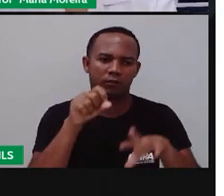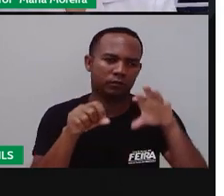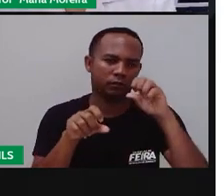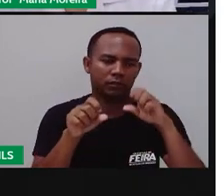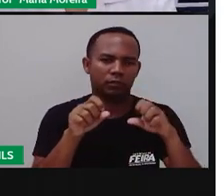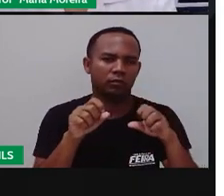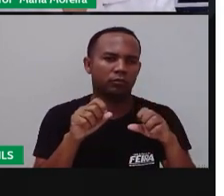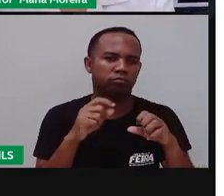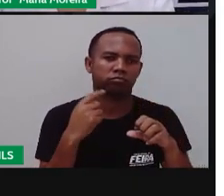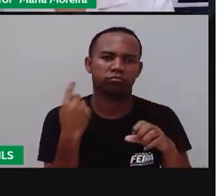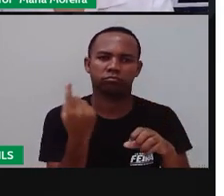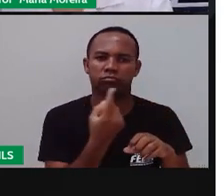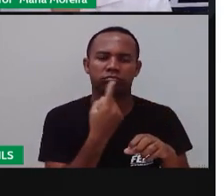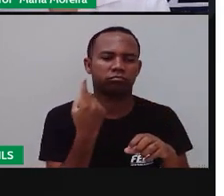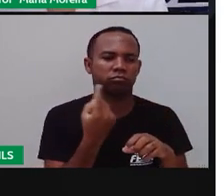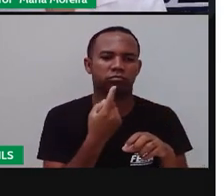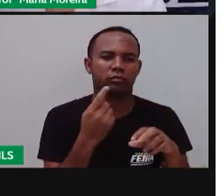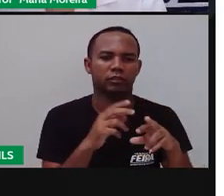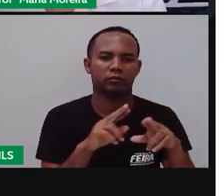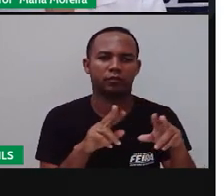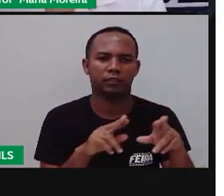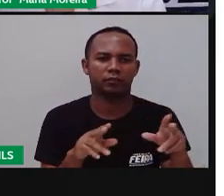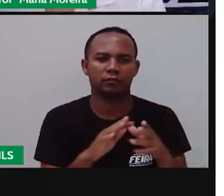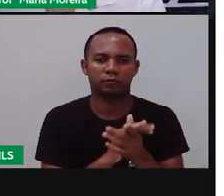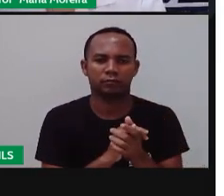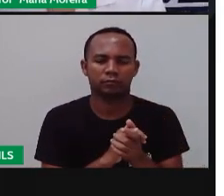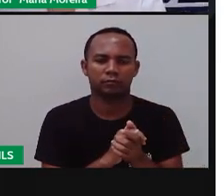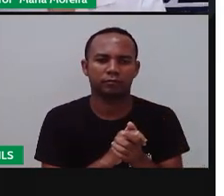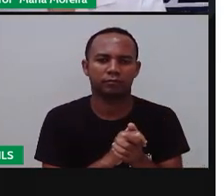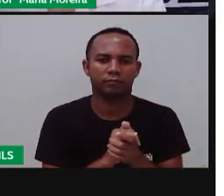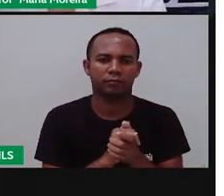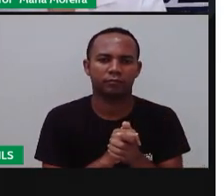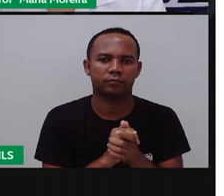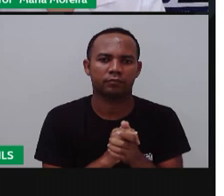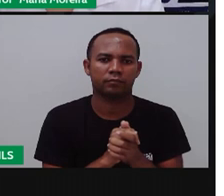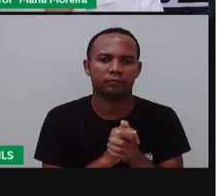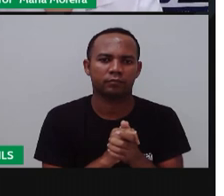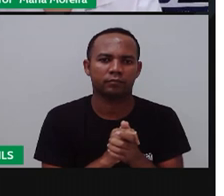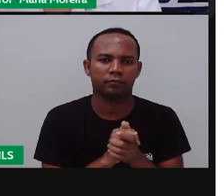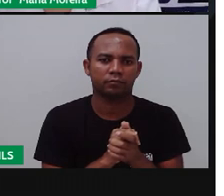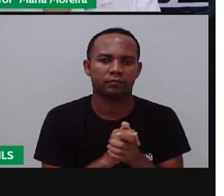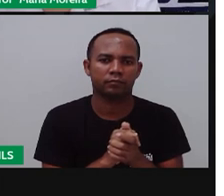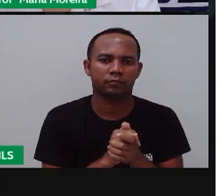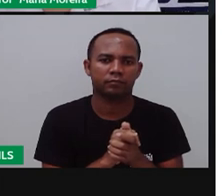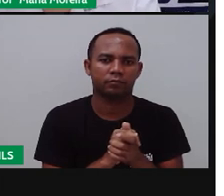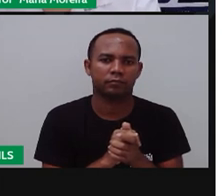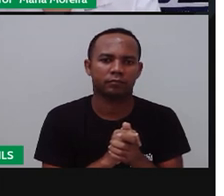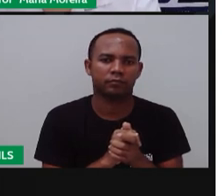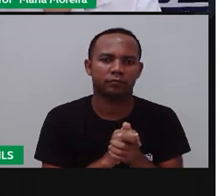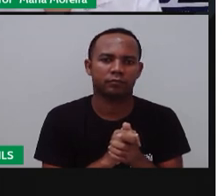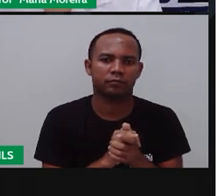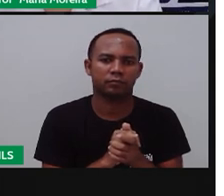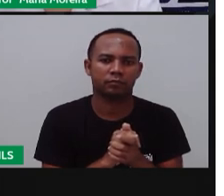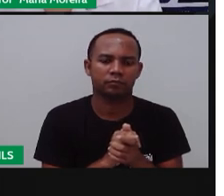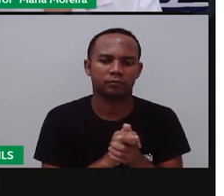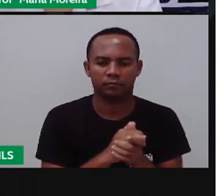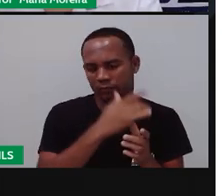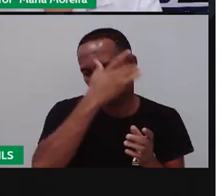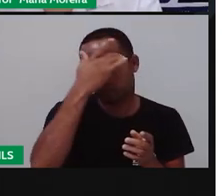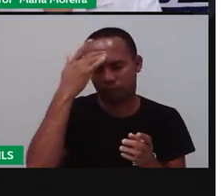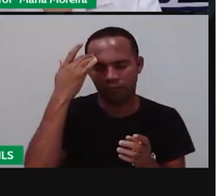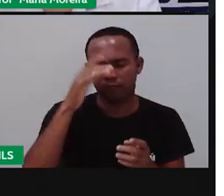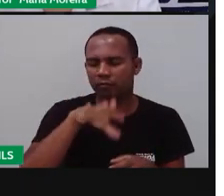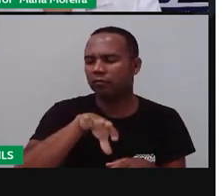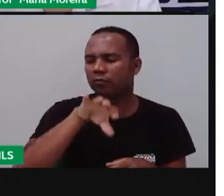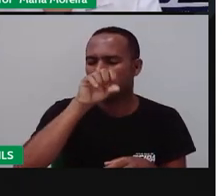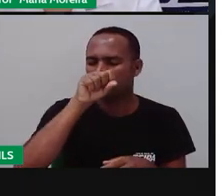aí soltos no ambiente, tá? E aí temos aqui uma pessoa tentando sentir o